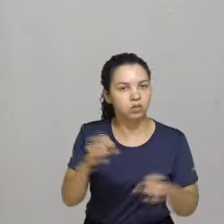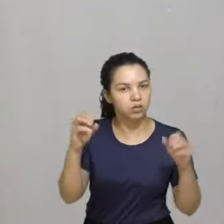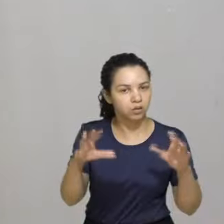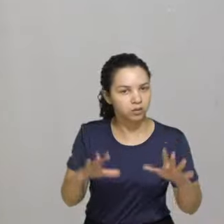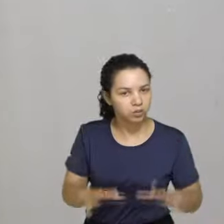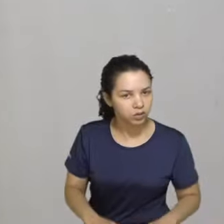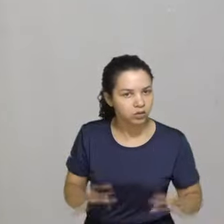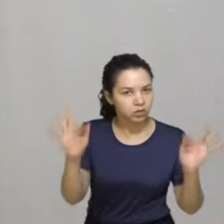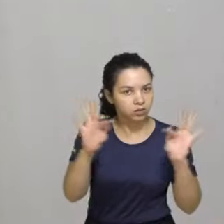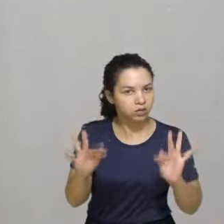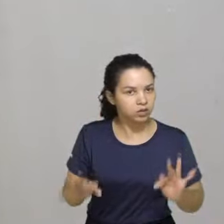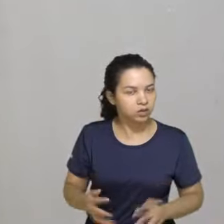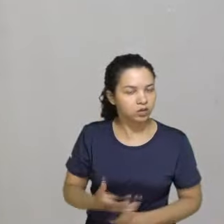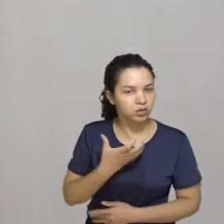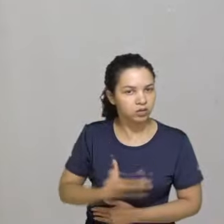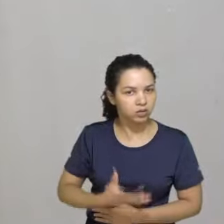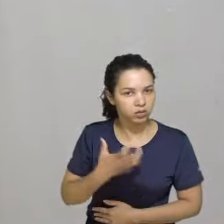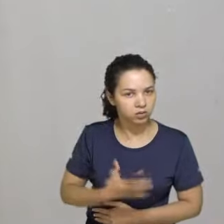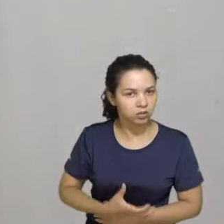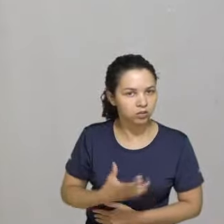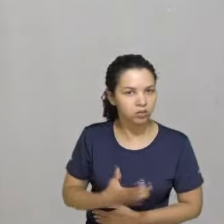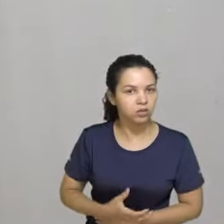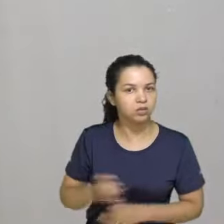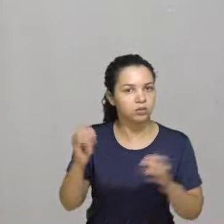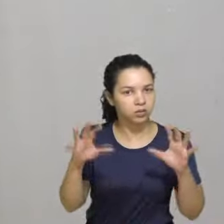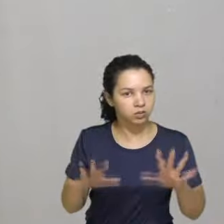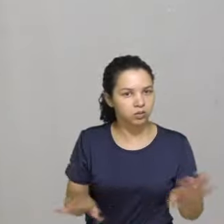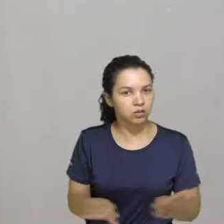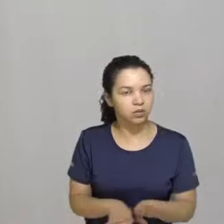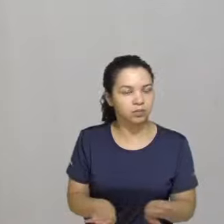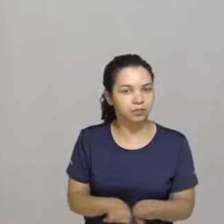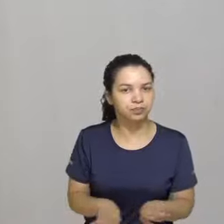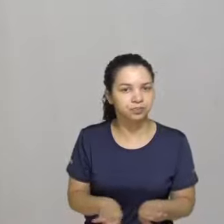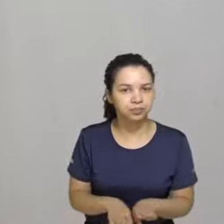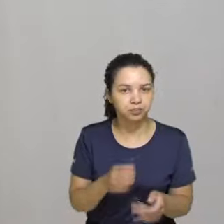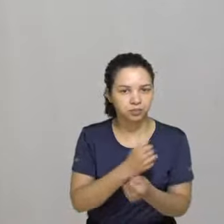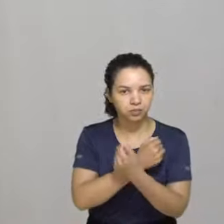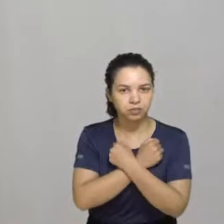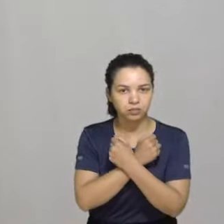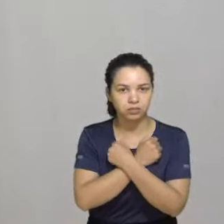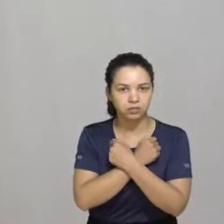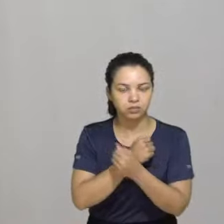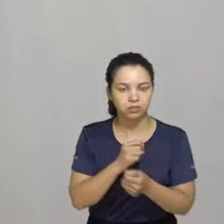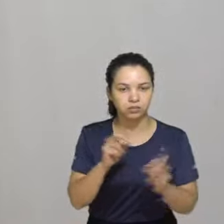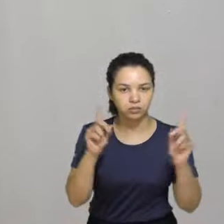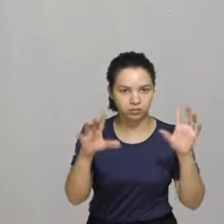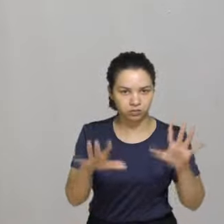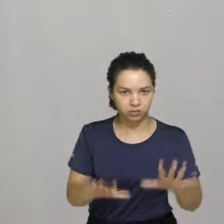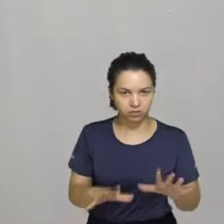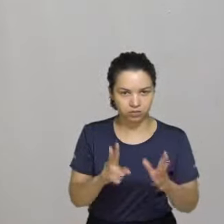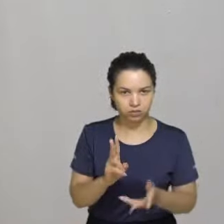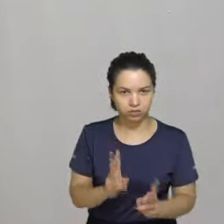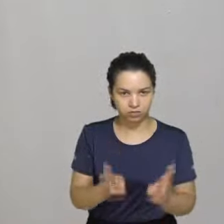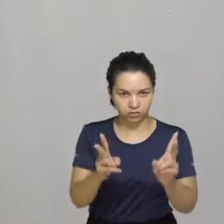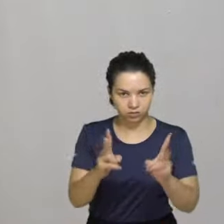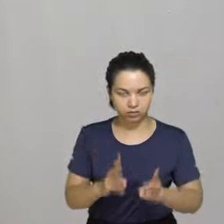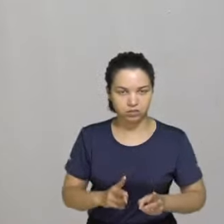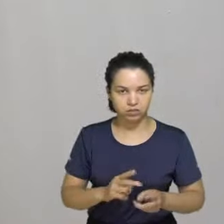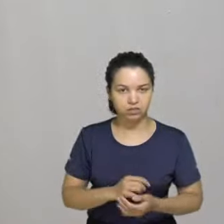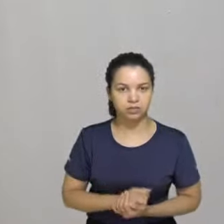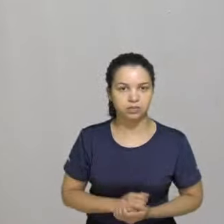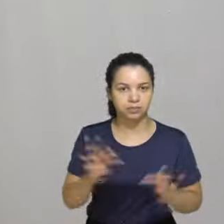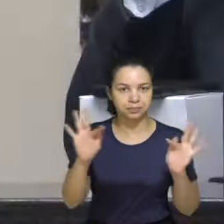um feliz Natal de forma muito abençoada também. Deixo o meu grande abraço e que Deus sempre continue nos abençoando. Feliz